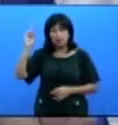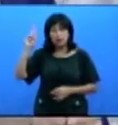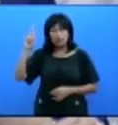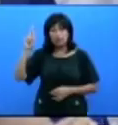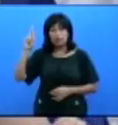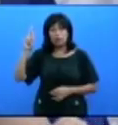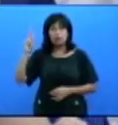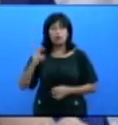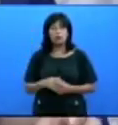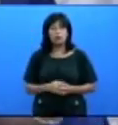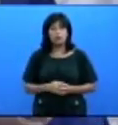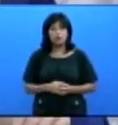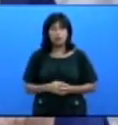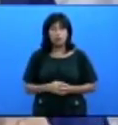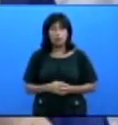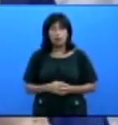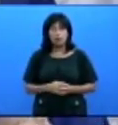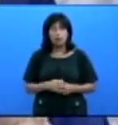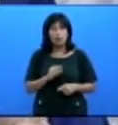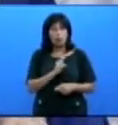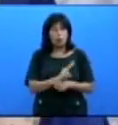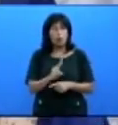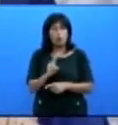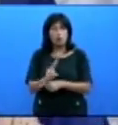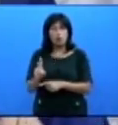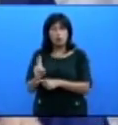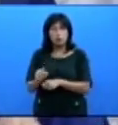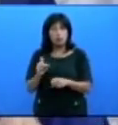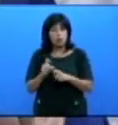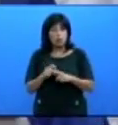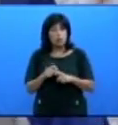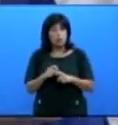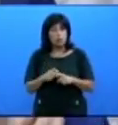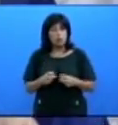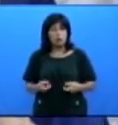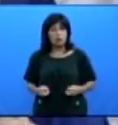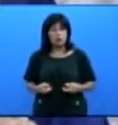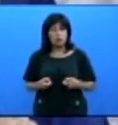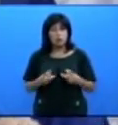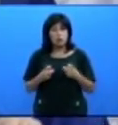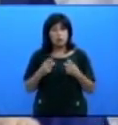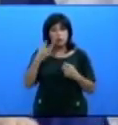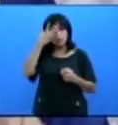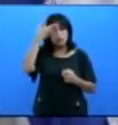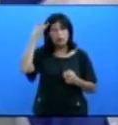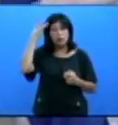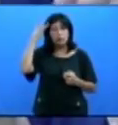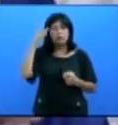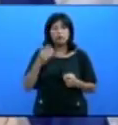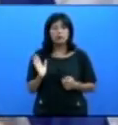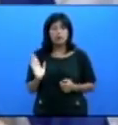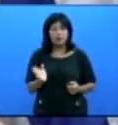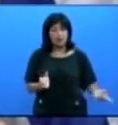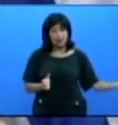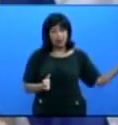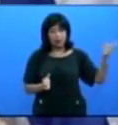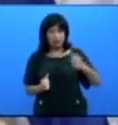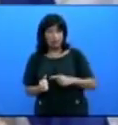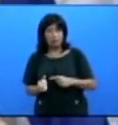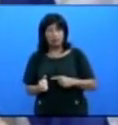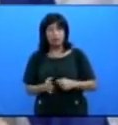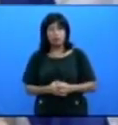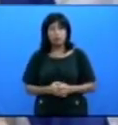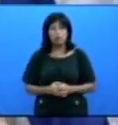tratamento de radioterapia em pacientes com câncer. Então, a gente trouxe aqui, e isso já está